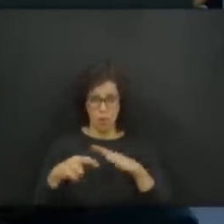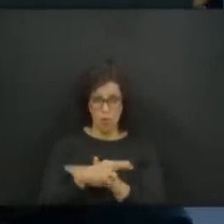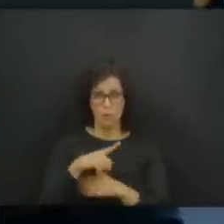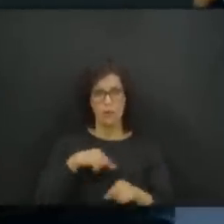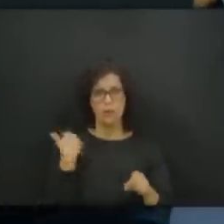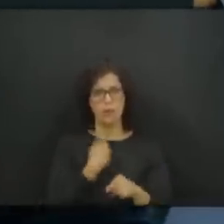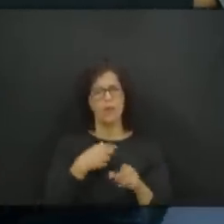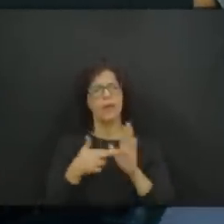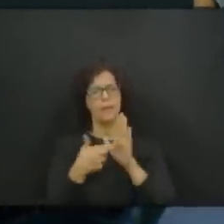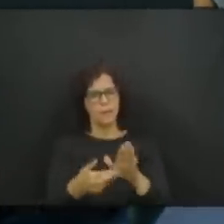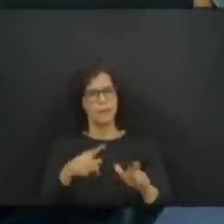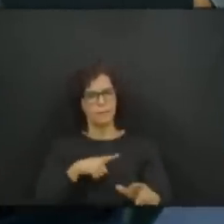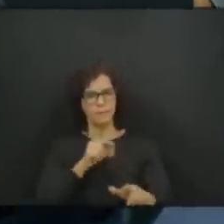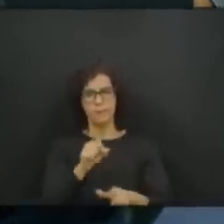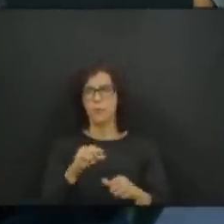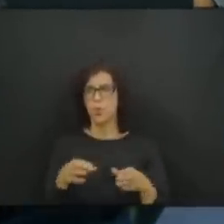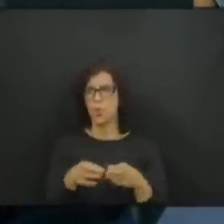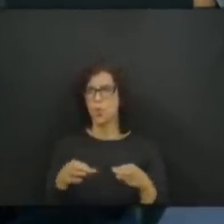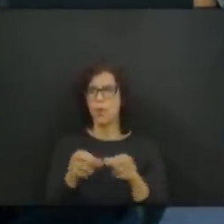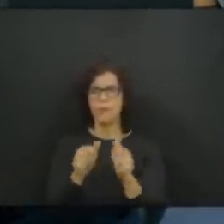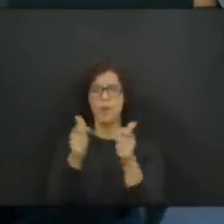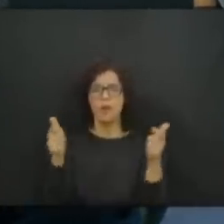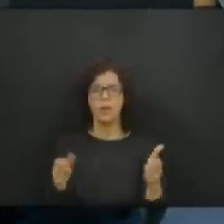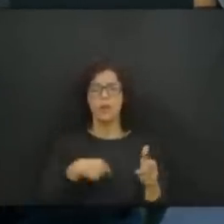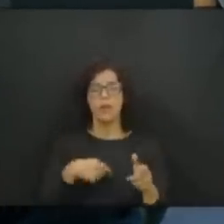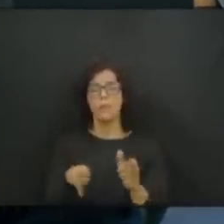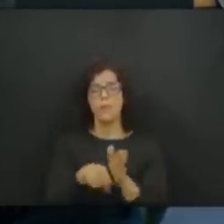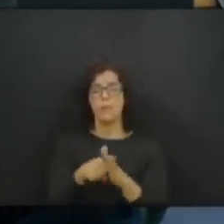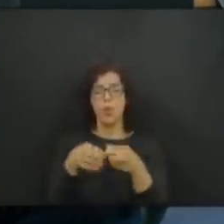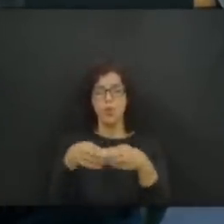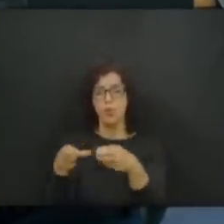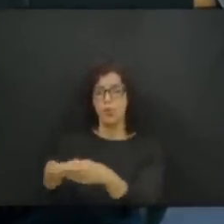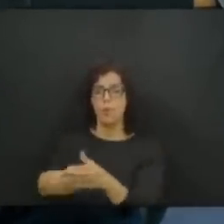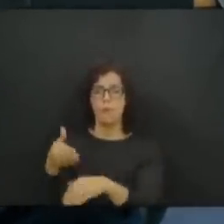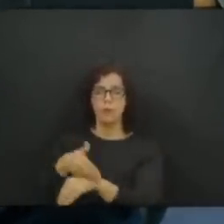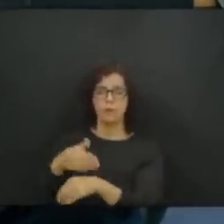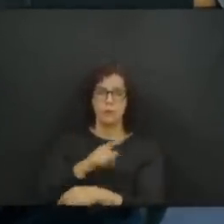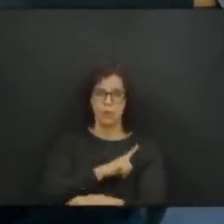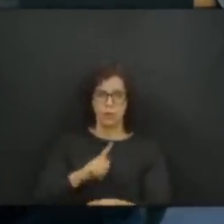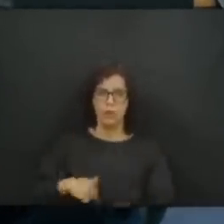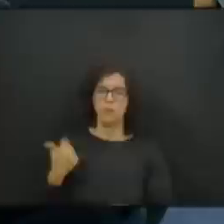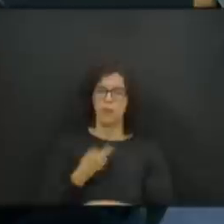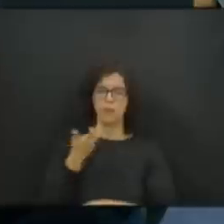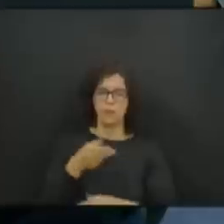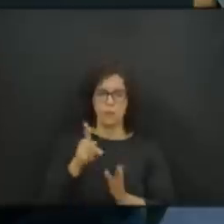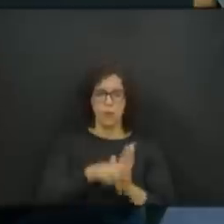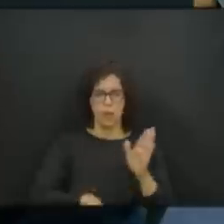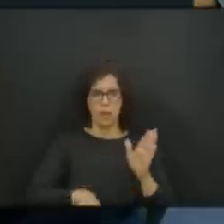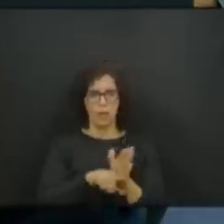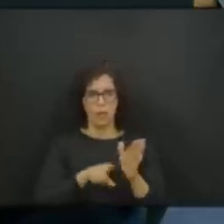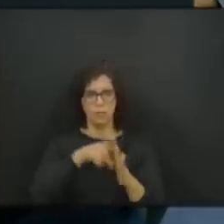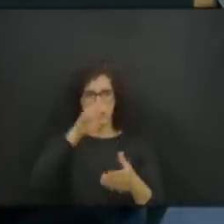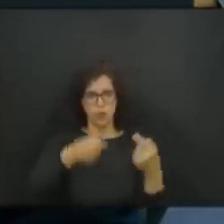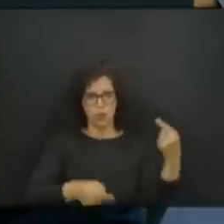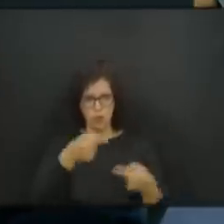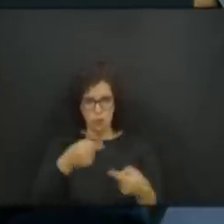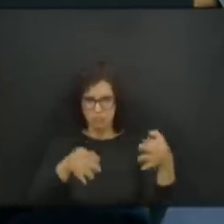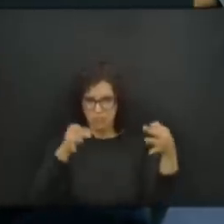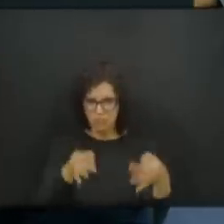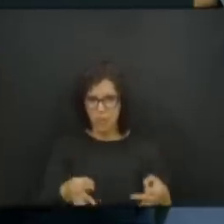conselho que é representado por majoritariamente por órgãos do governo tão queremos que o projeto seja devidamente